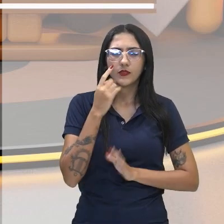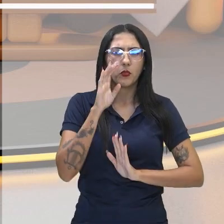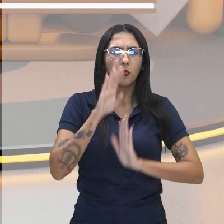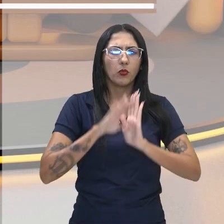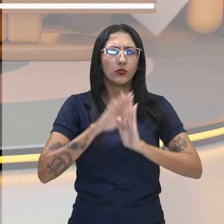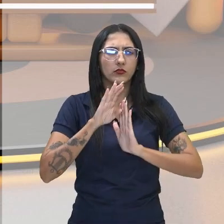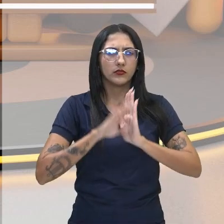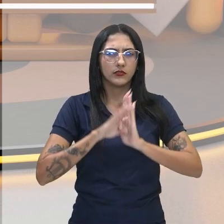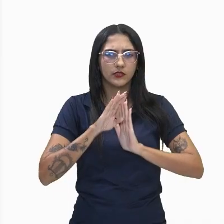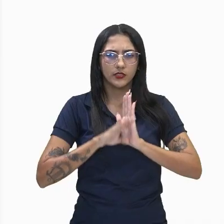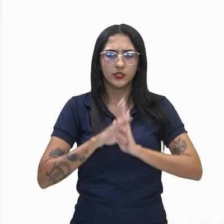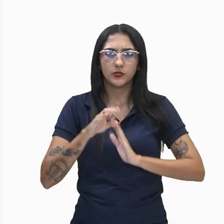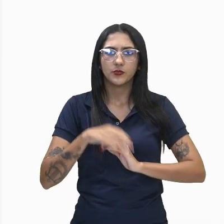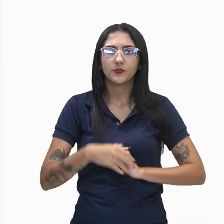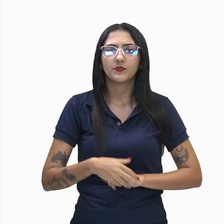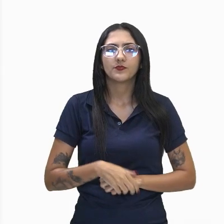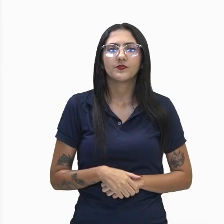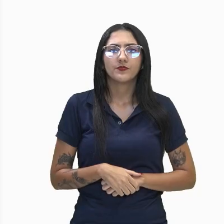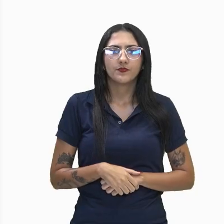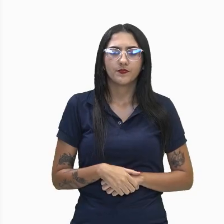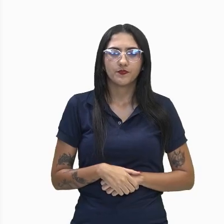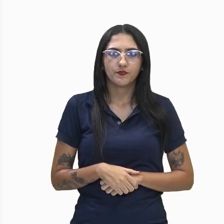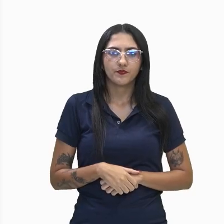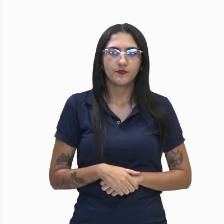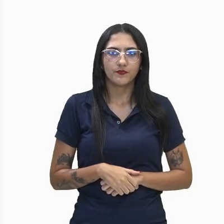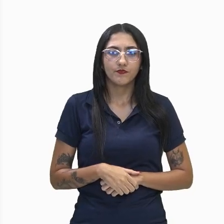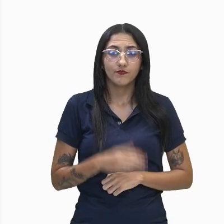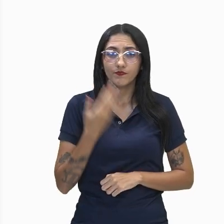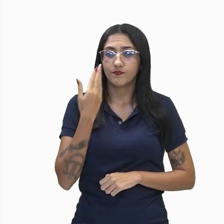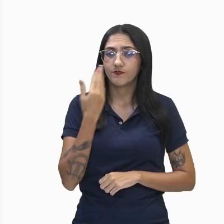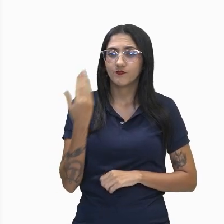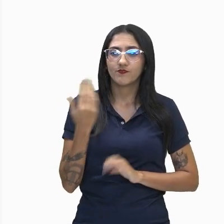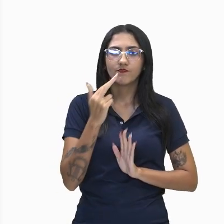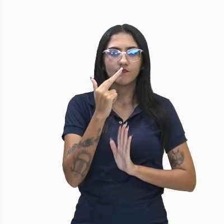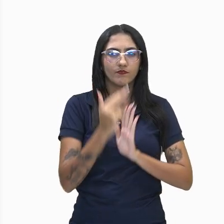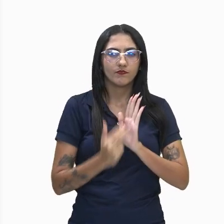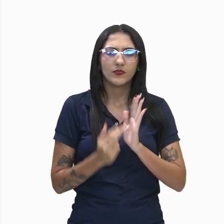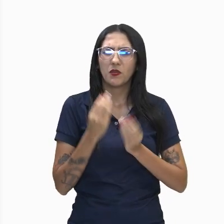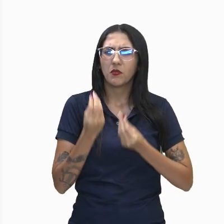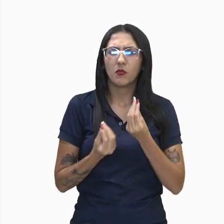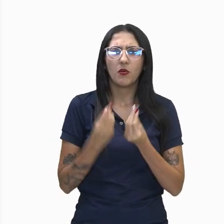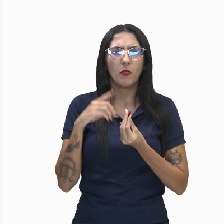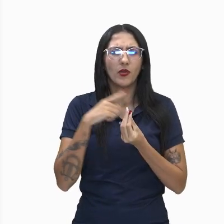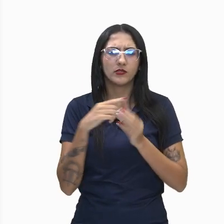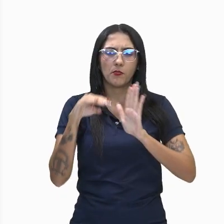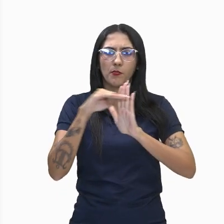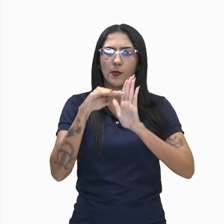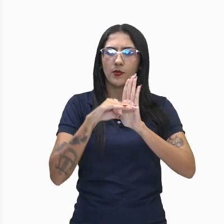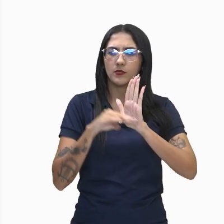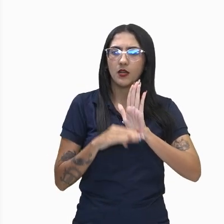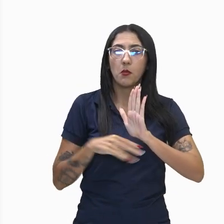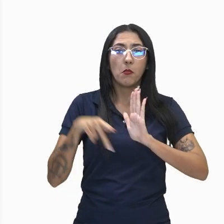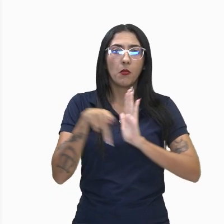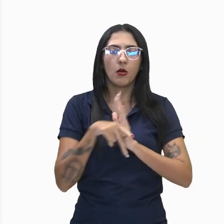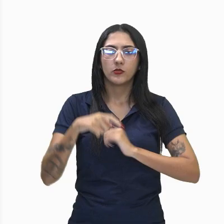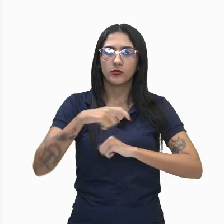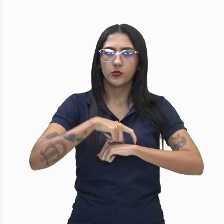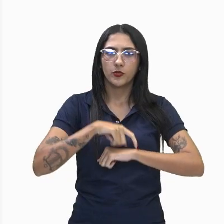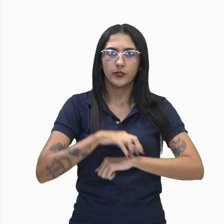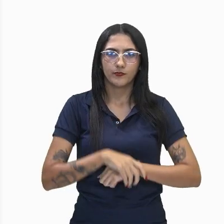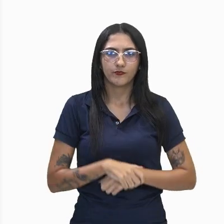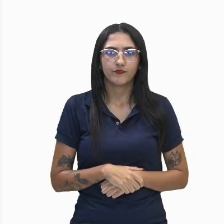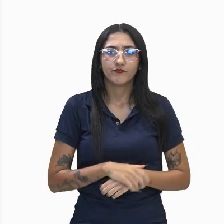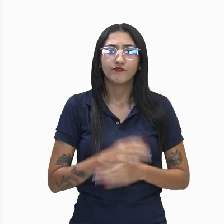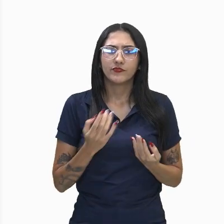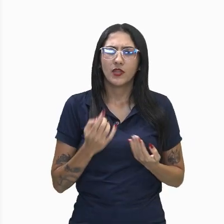vamos mostrar aí para vocês e nós vamos entendendo um pouco dessa padronização dos horários. Imaginem vocês se a